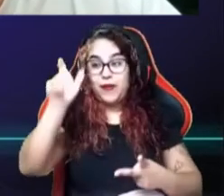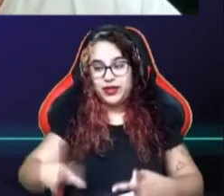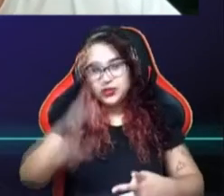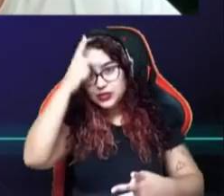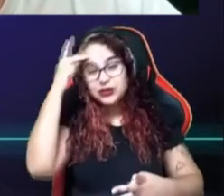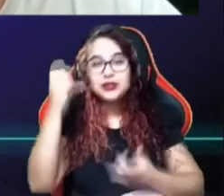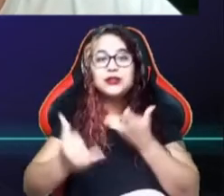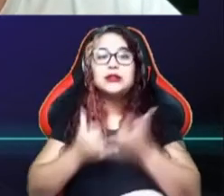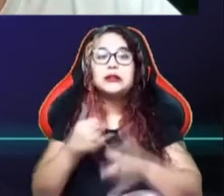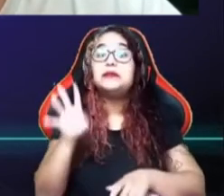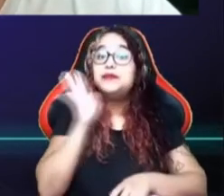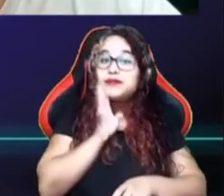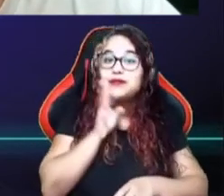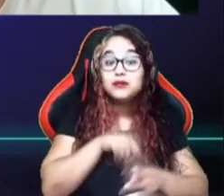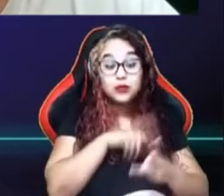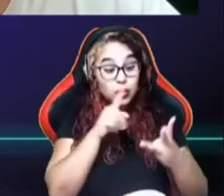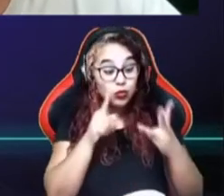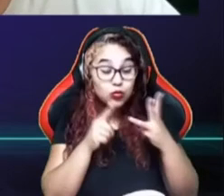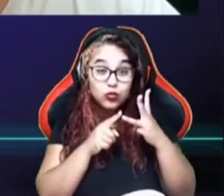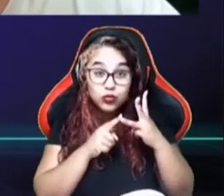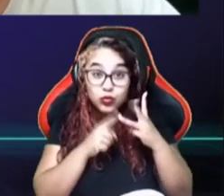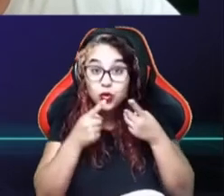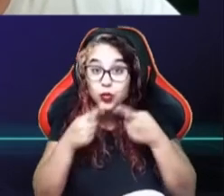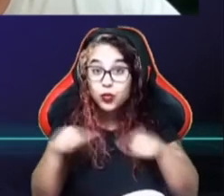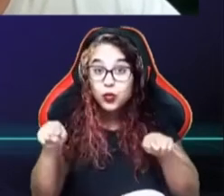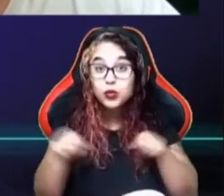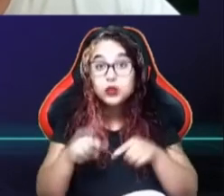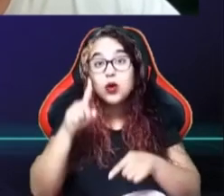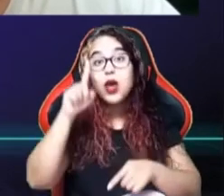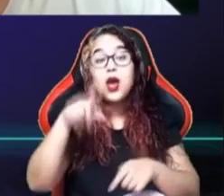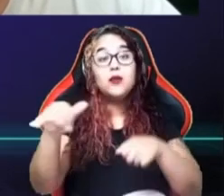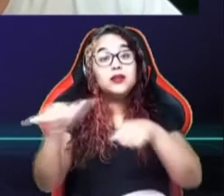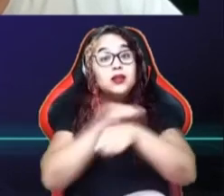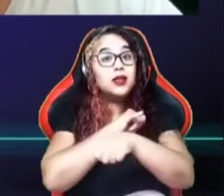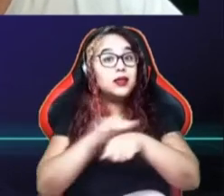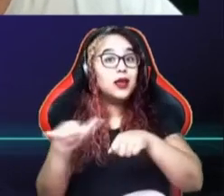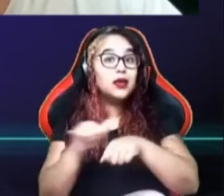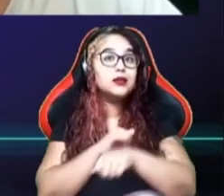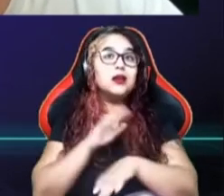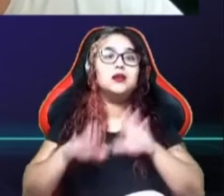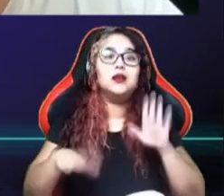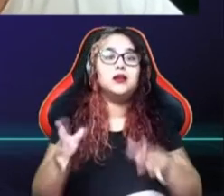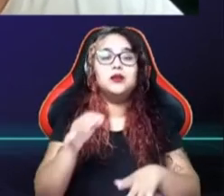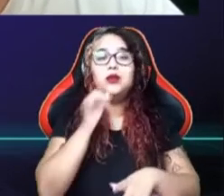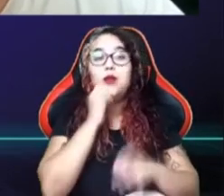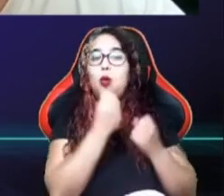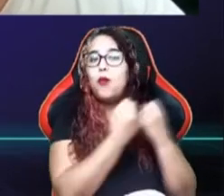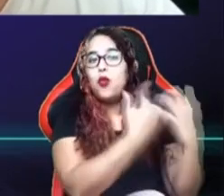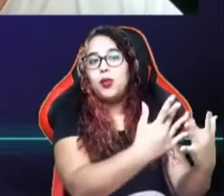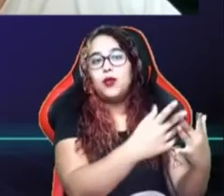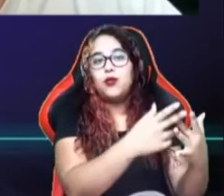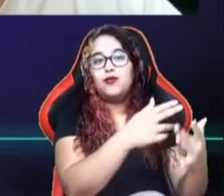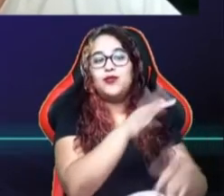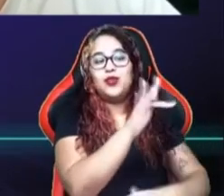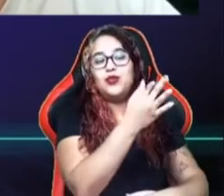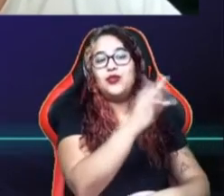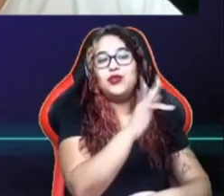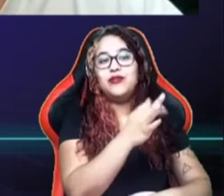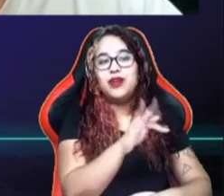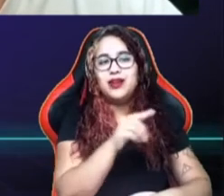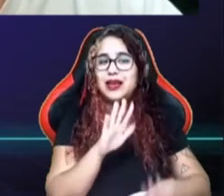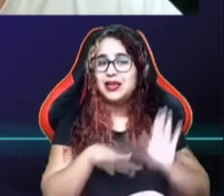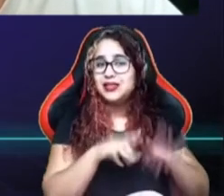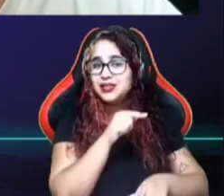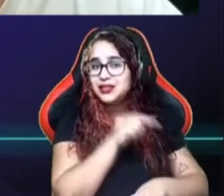uma maneira dele atingir um público que talvez ele não atingiria, né? O público do Free Fire, ele não, talvez não tivesse um conhecimento tão